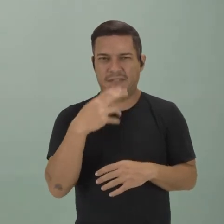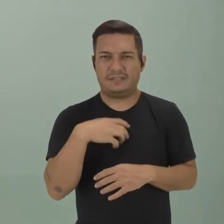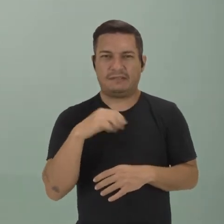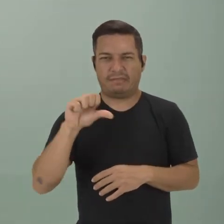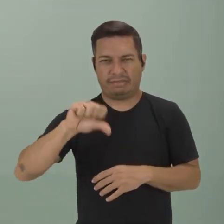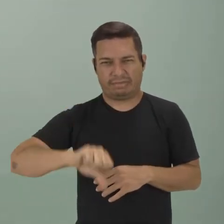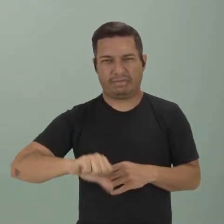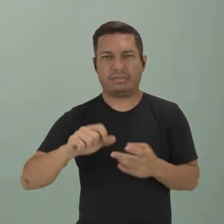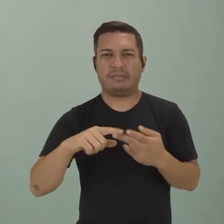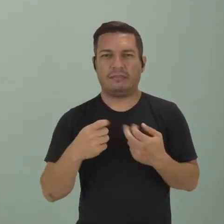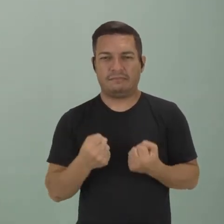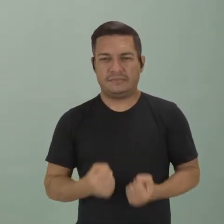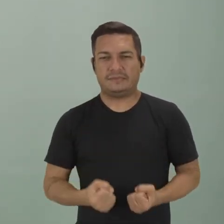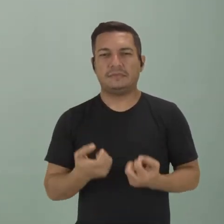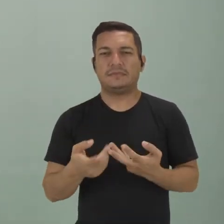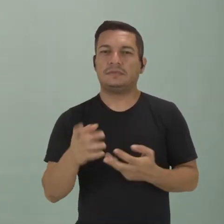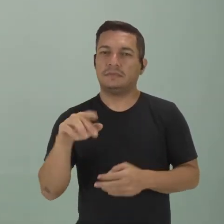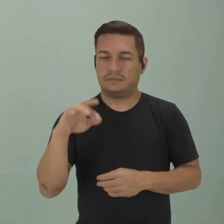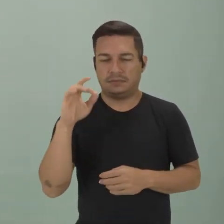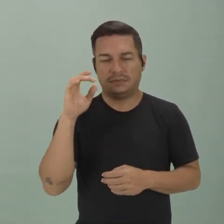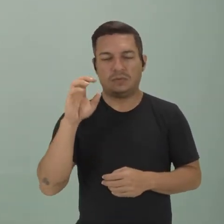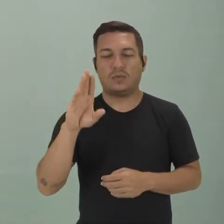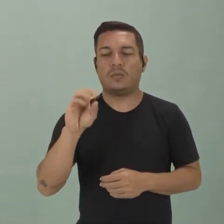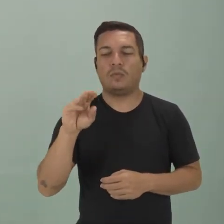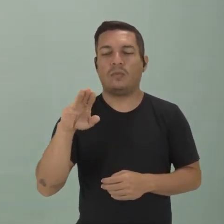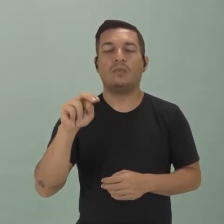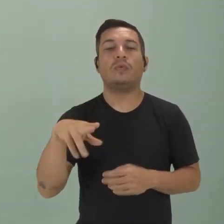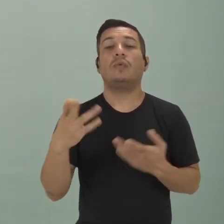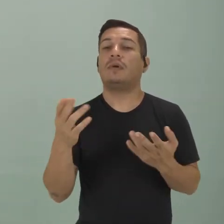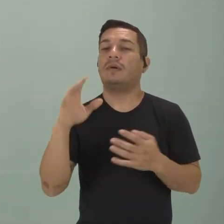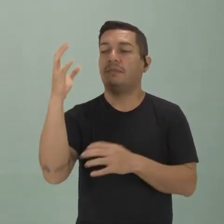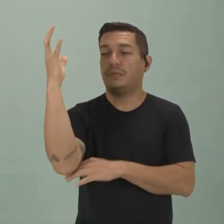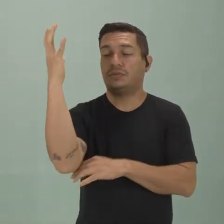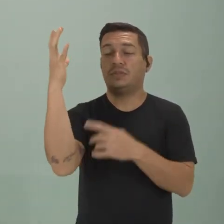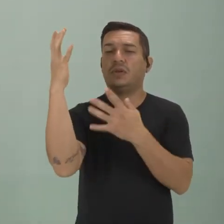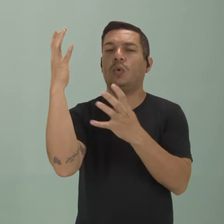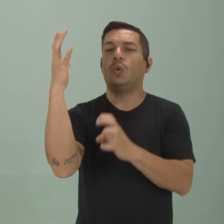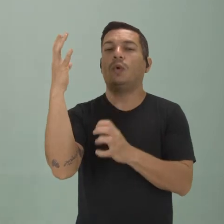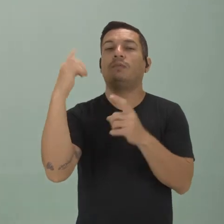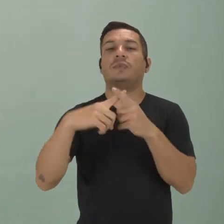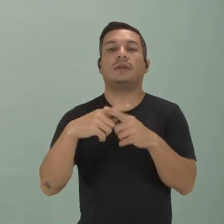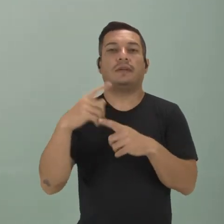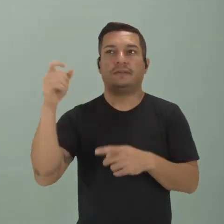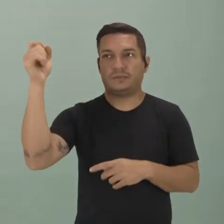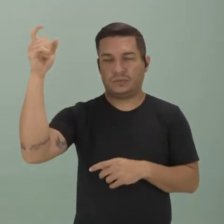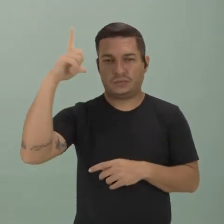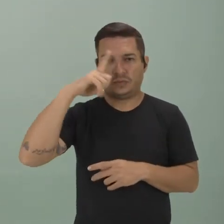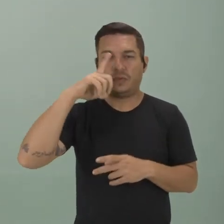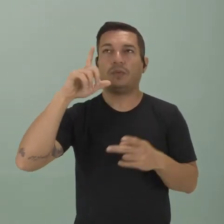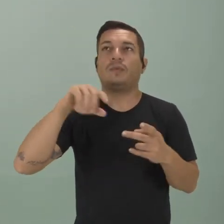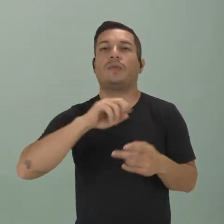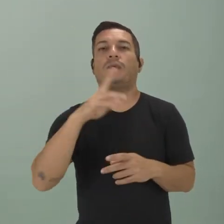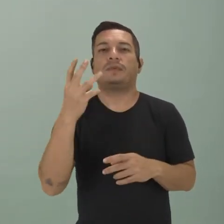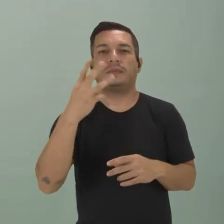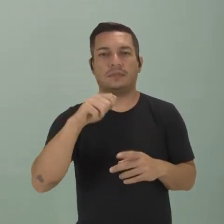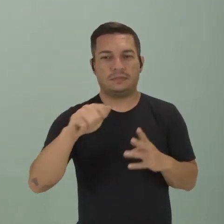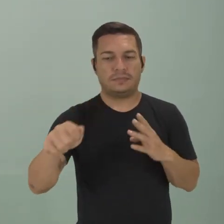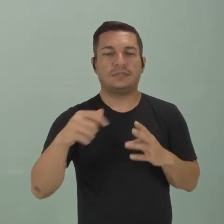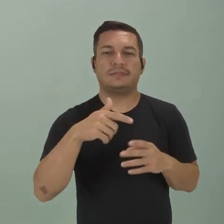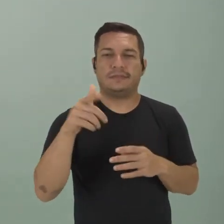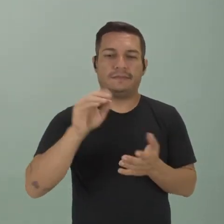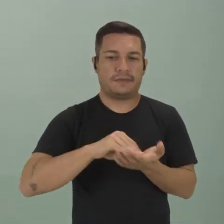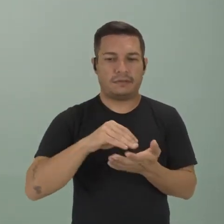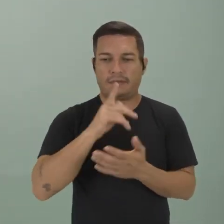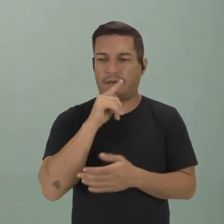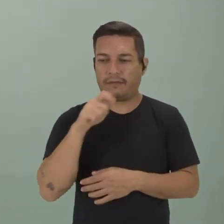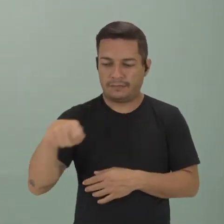é pesado. Isso é senso comum, cara. A plantinha murchou por quê? Ou você deixou ela tomar sol demais, ou tá aí 3 meses